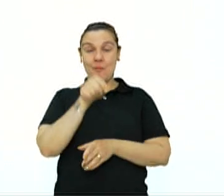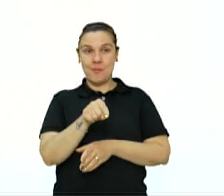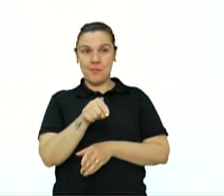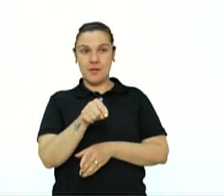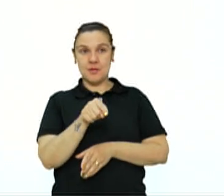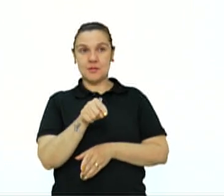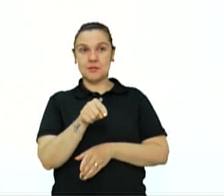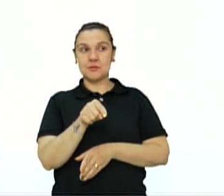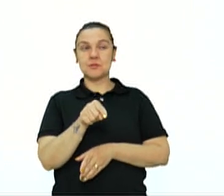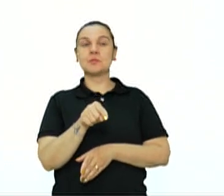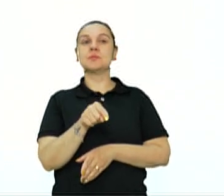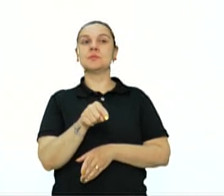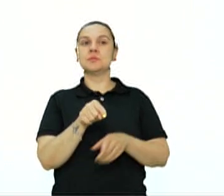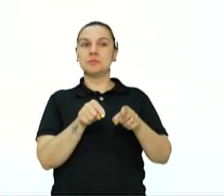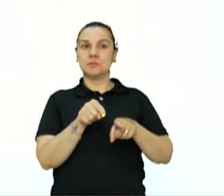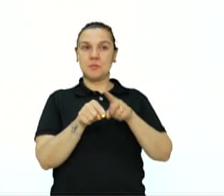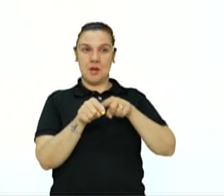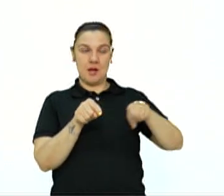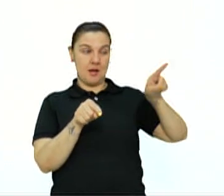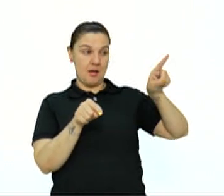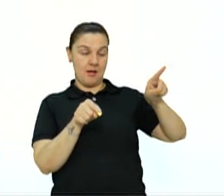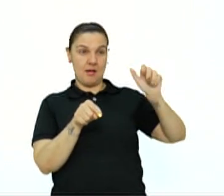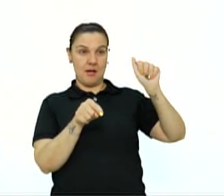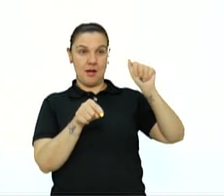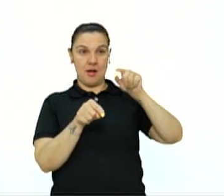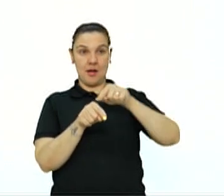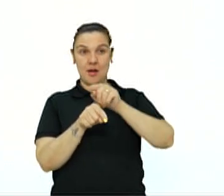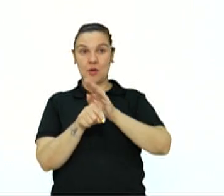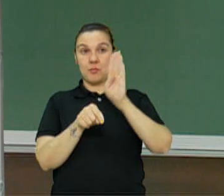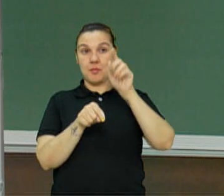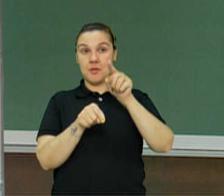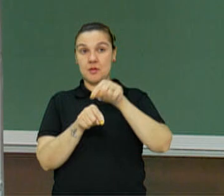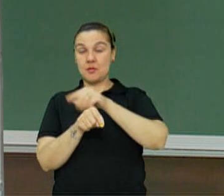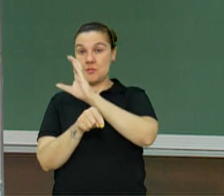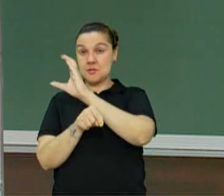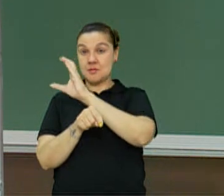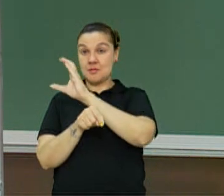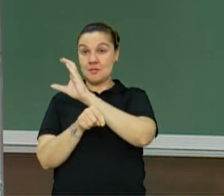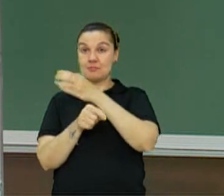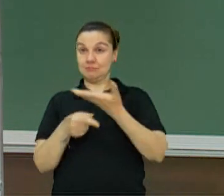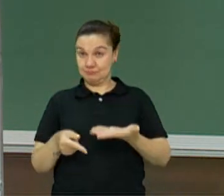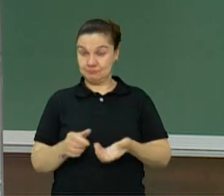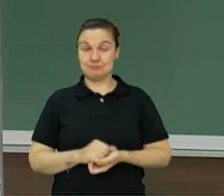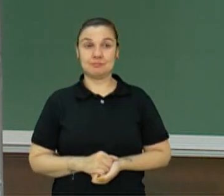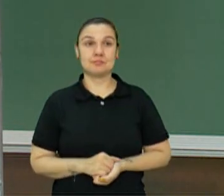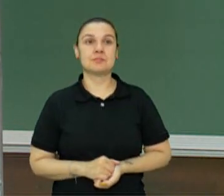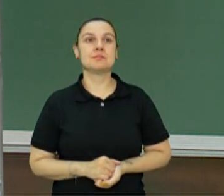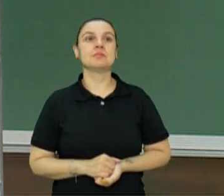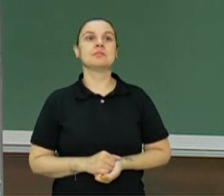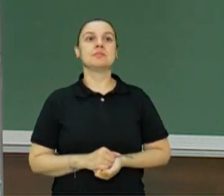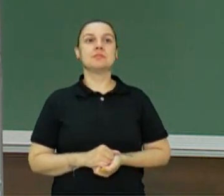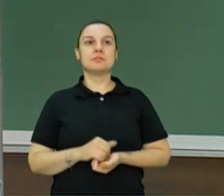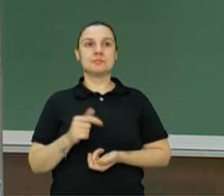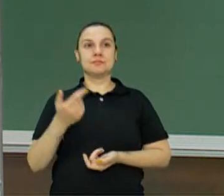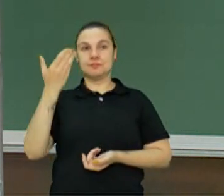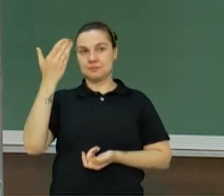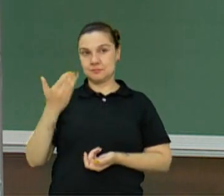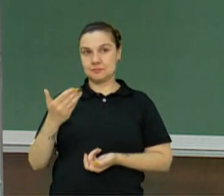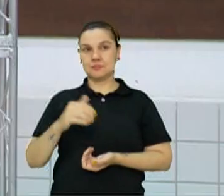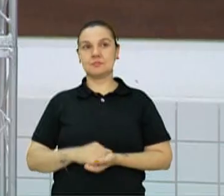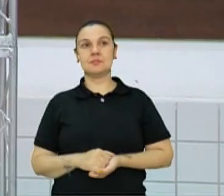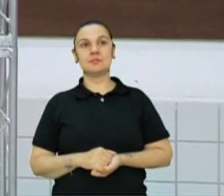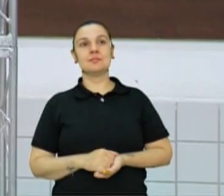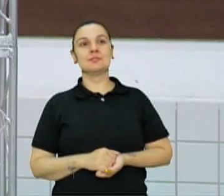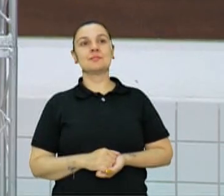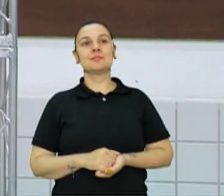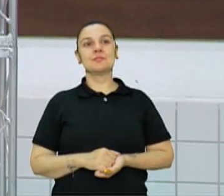seria um ancestral que deu origem tanto a A quanto a B e C. Beleza? Olha lá. E aí